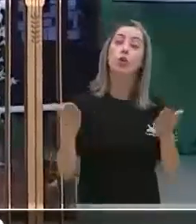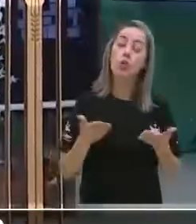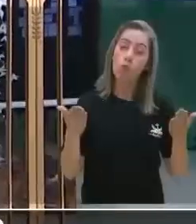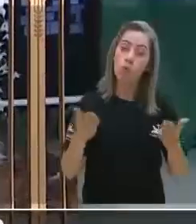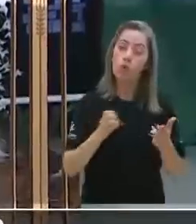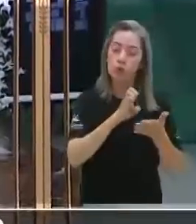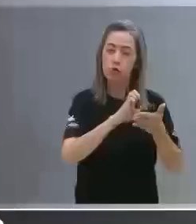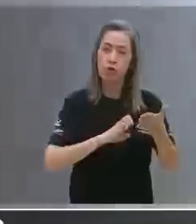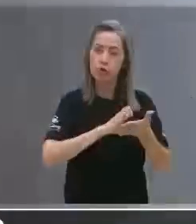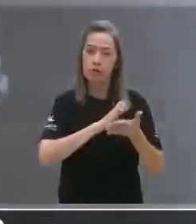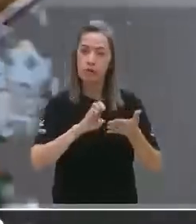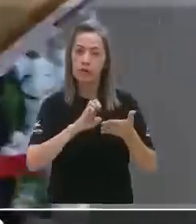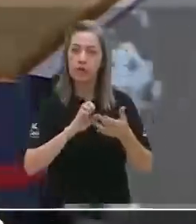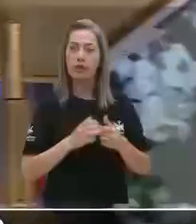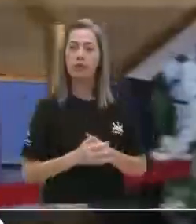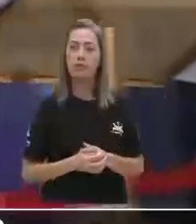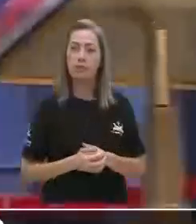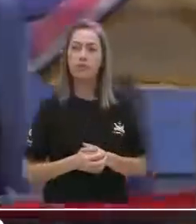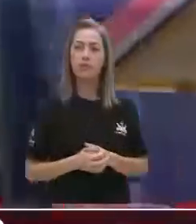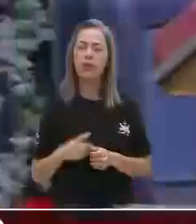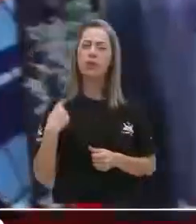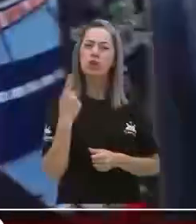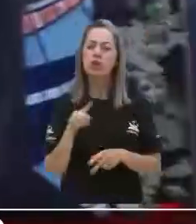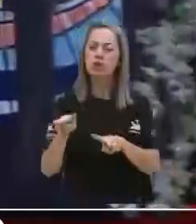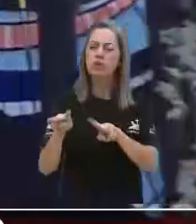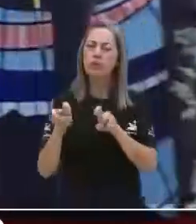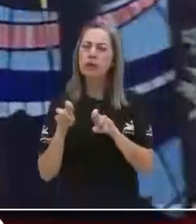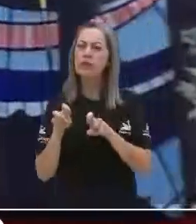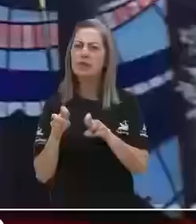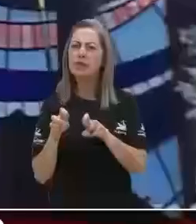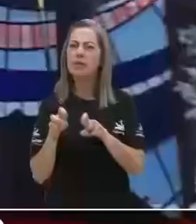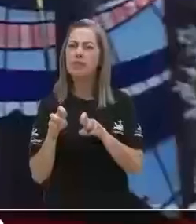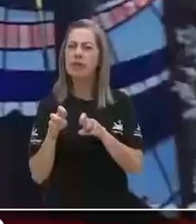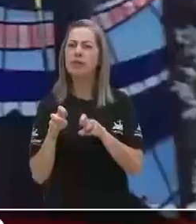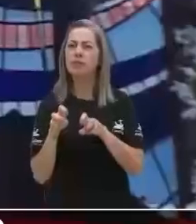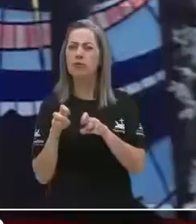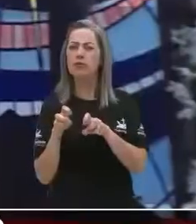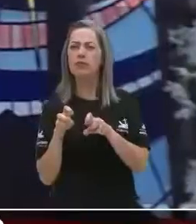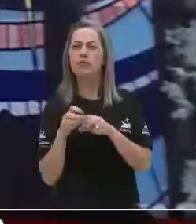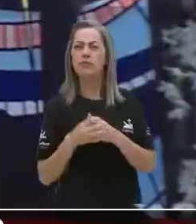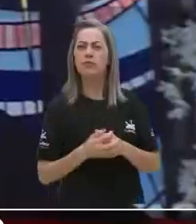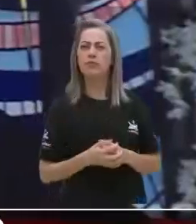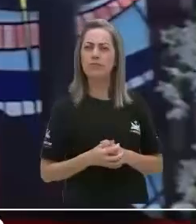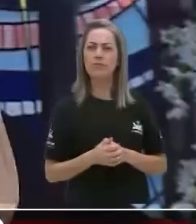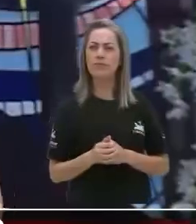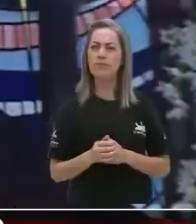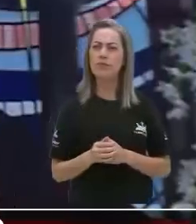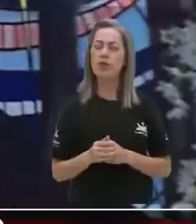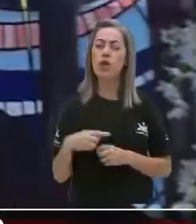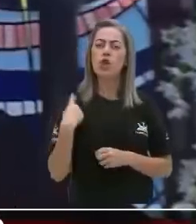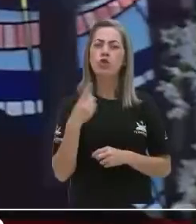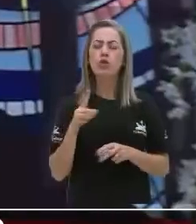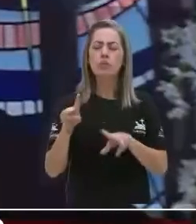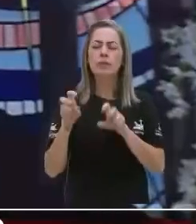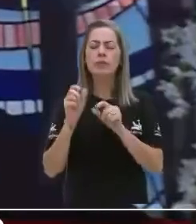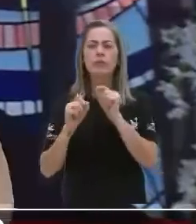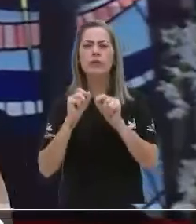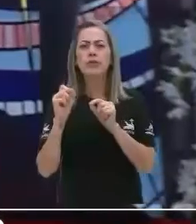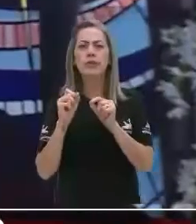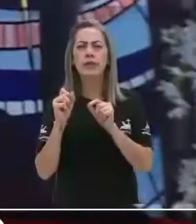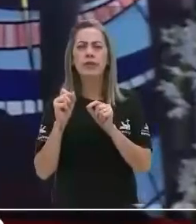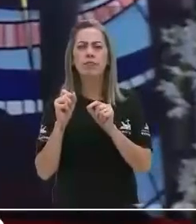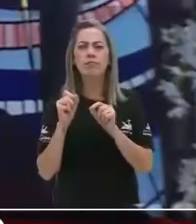Evangelho, se nós formos olhar as entrelinhas, nós nos deparamos com